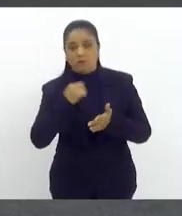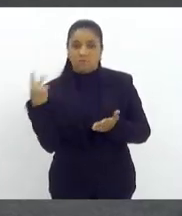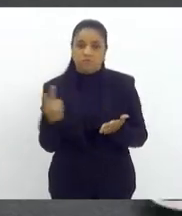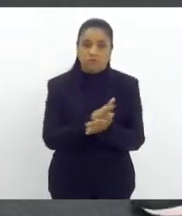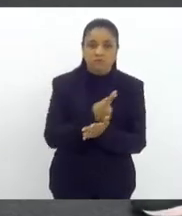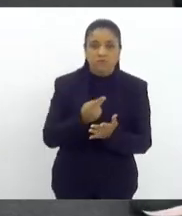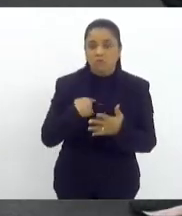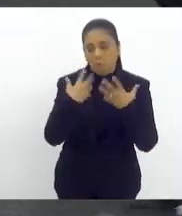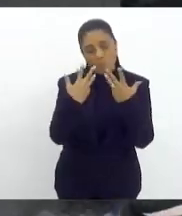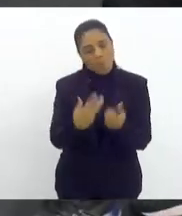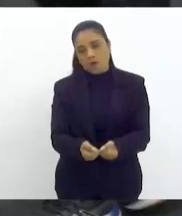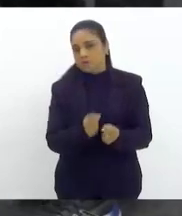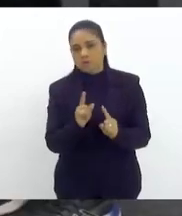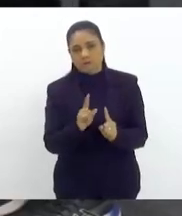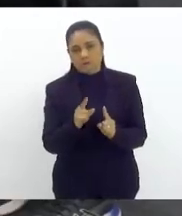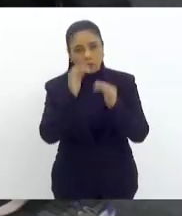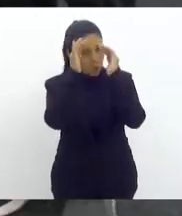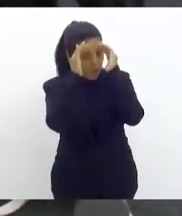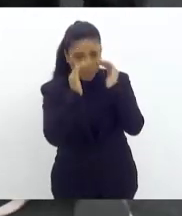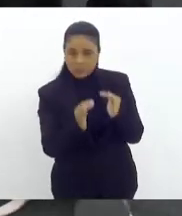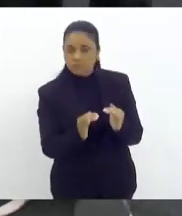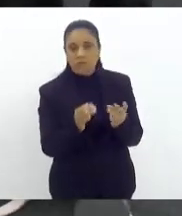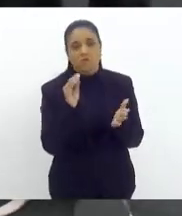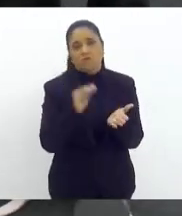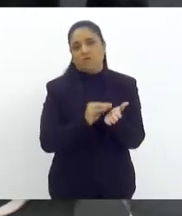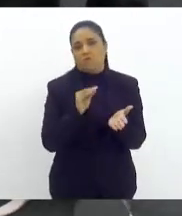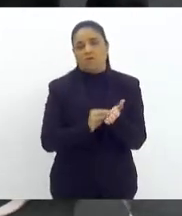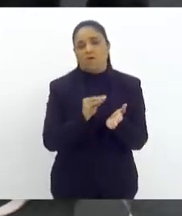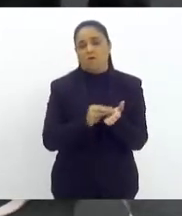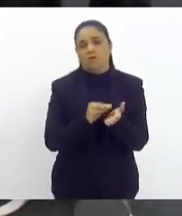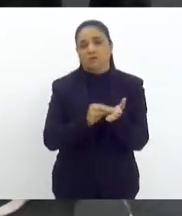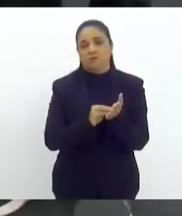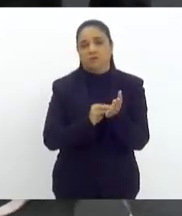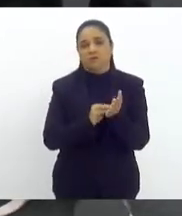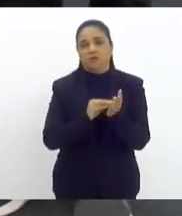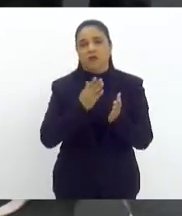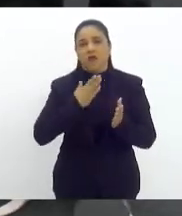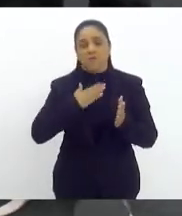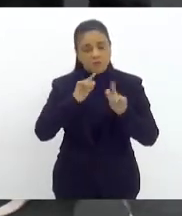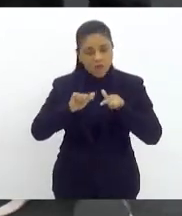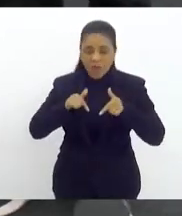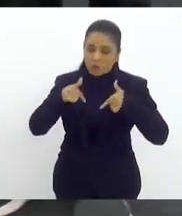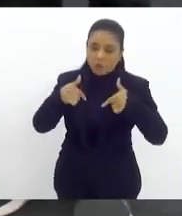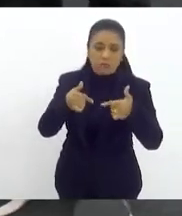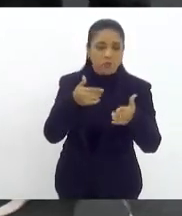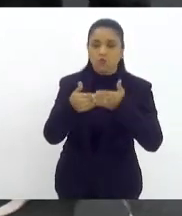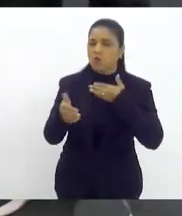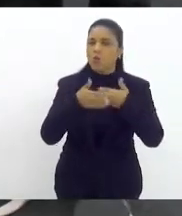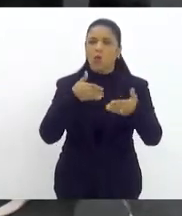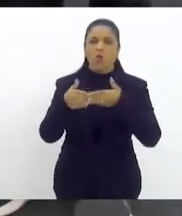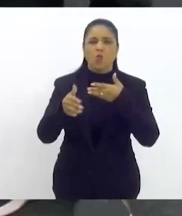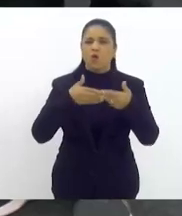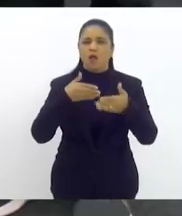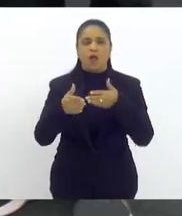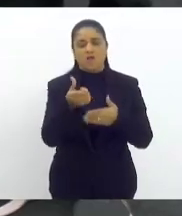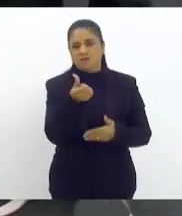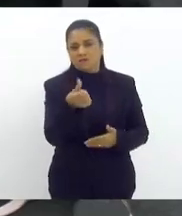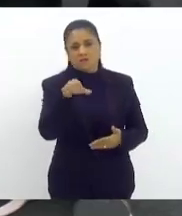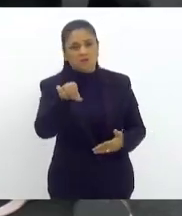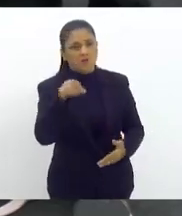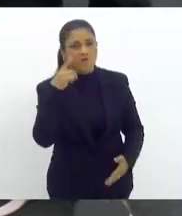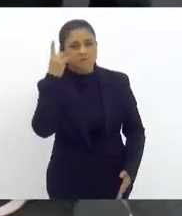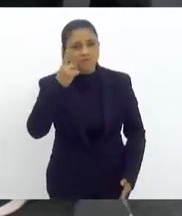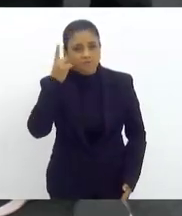o desrespeito, o demérito, a atuação seja minha ou de qualquer um dos outros 69 parlamentares.